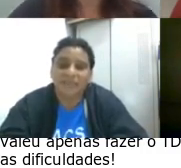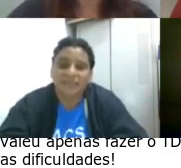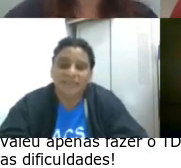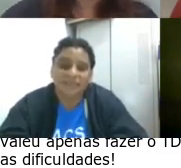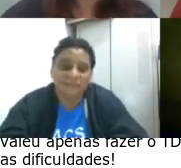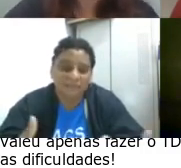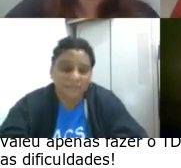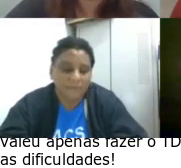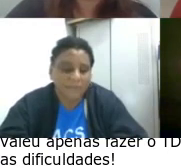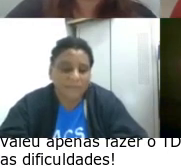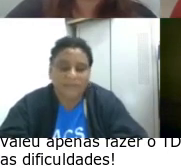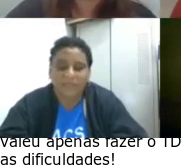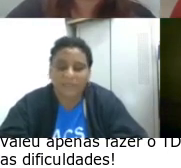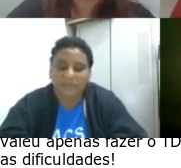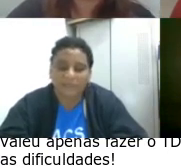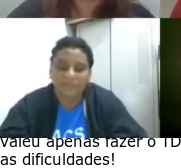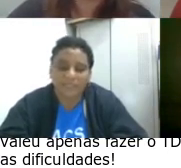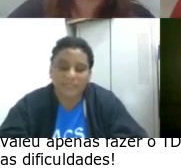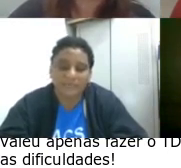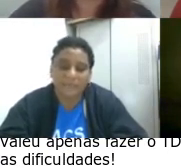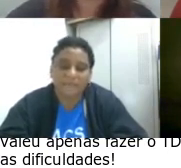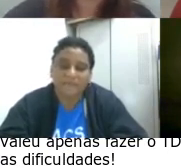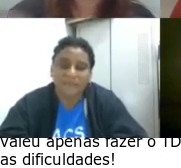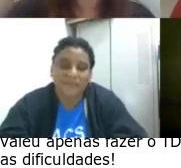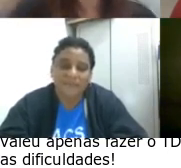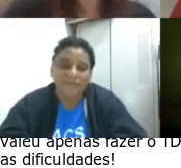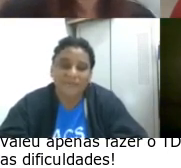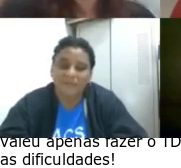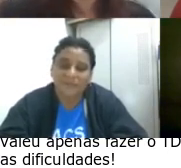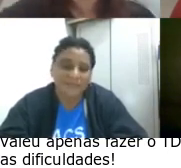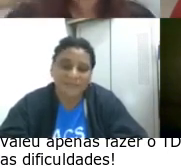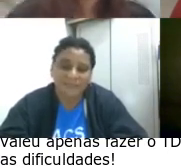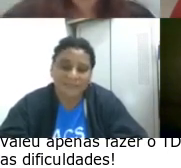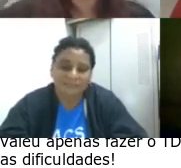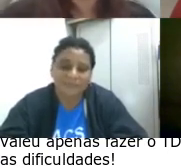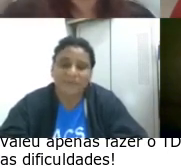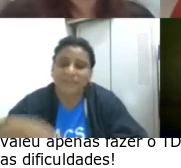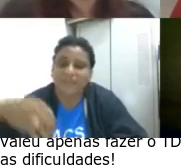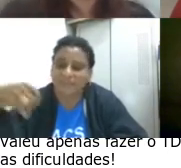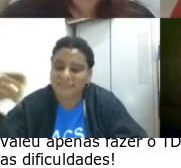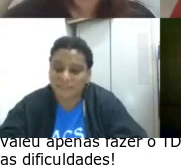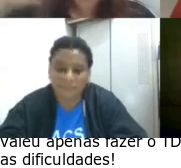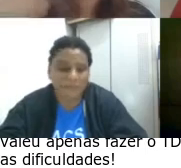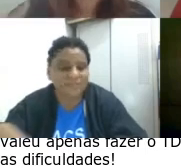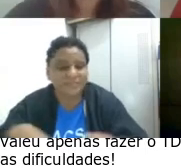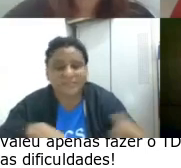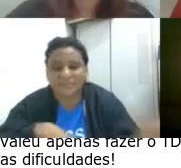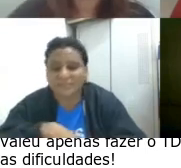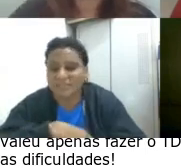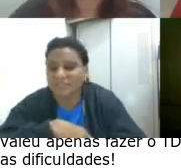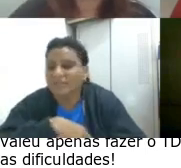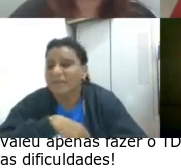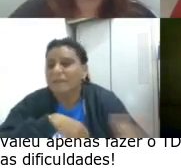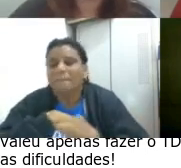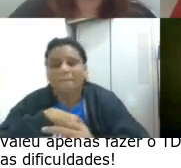que foi implementado aqui em nosso município eu só tenho a agradecer porque sempre que eu preciso